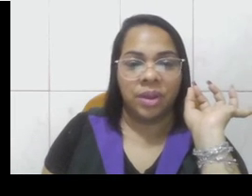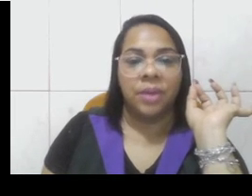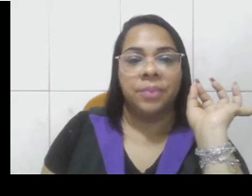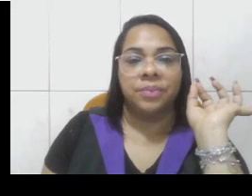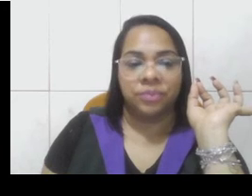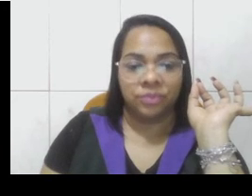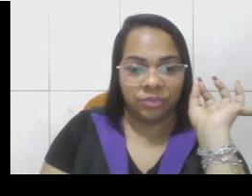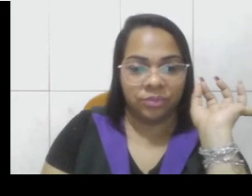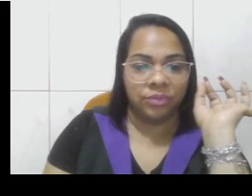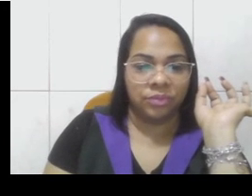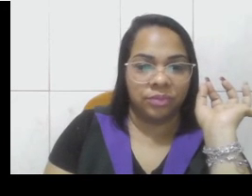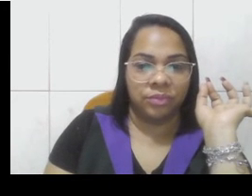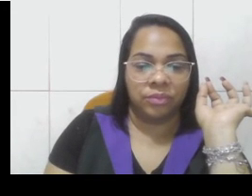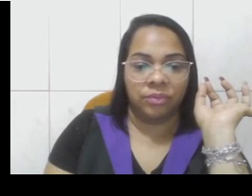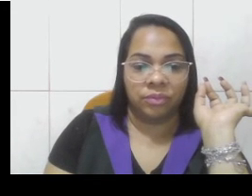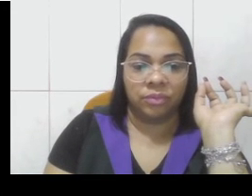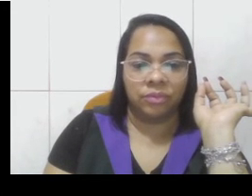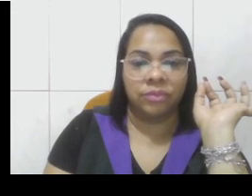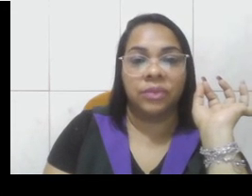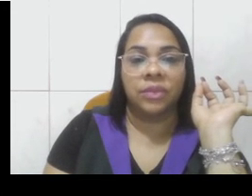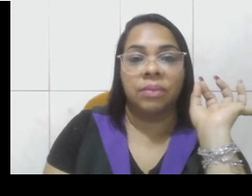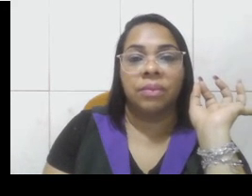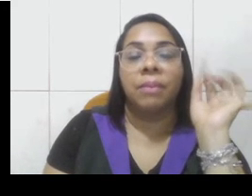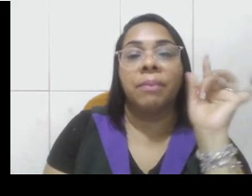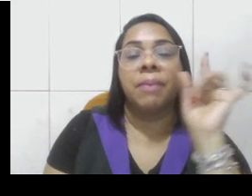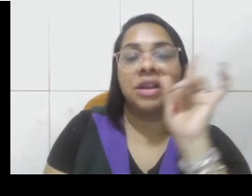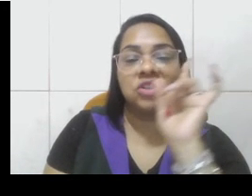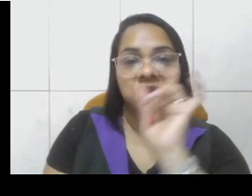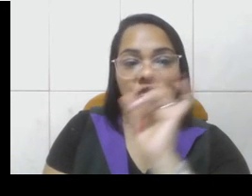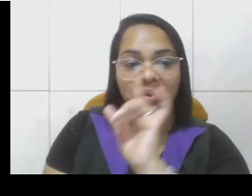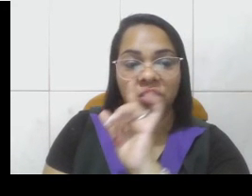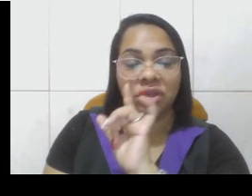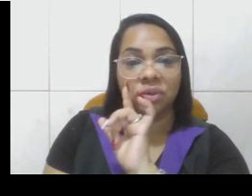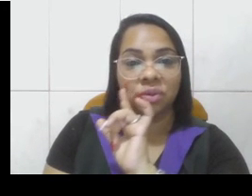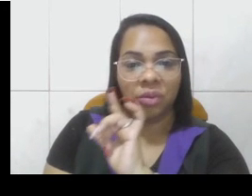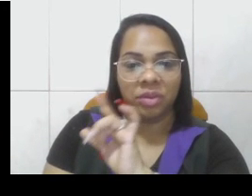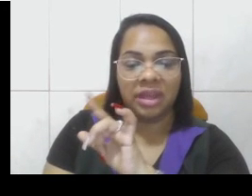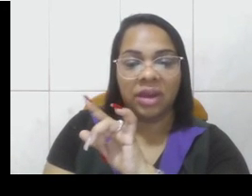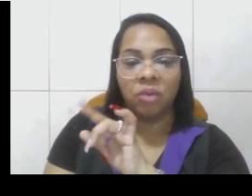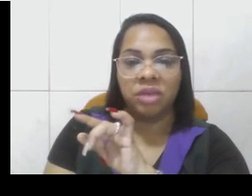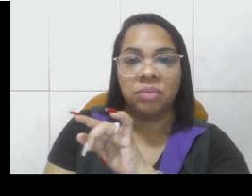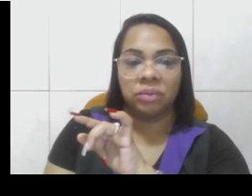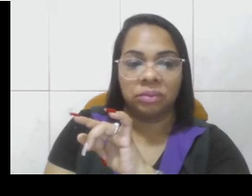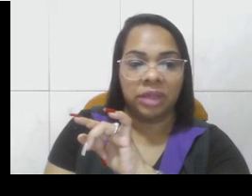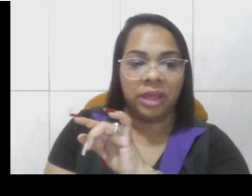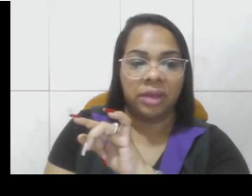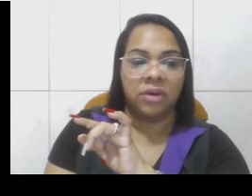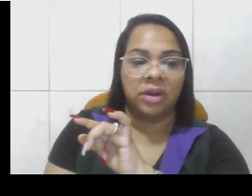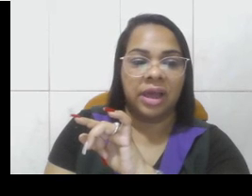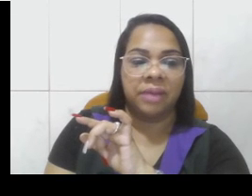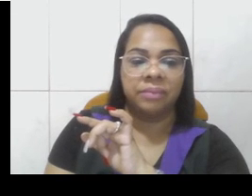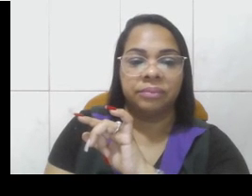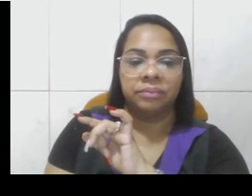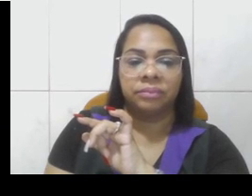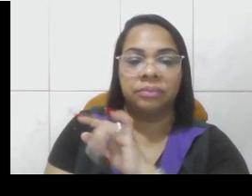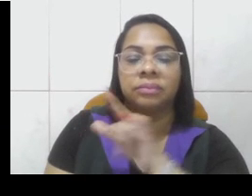Para substituir o nome. Para substituir o nome, tá lá o bingo, né? Olha